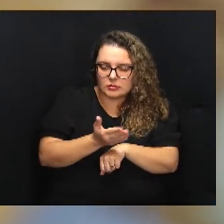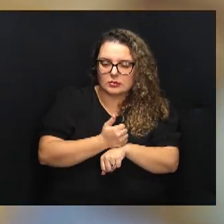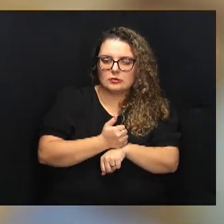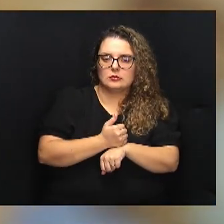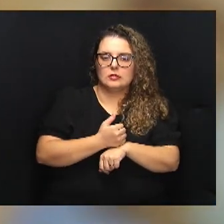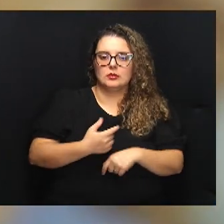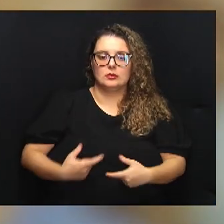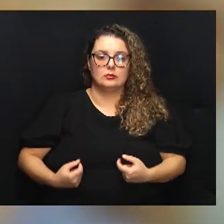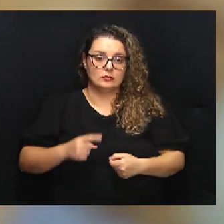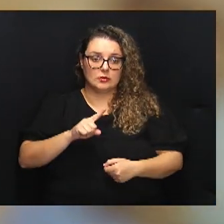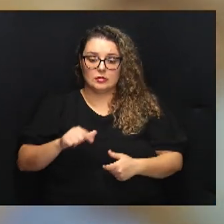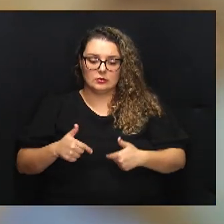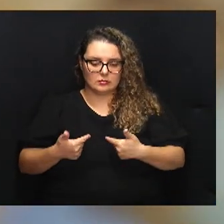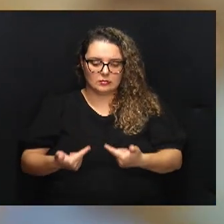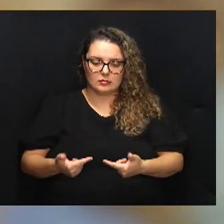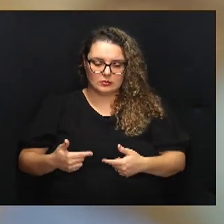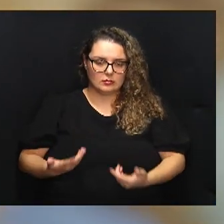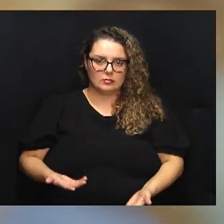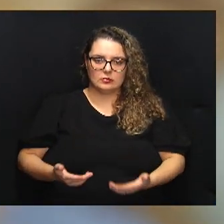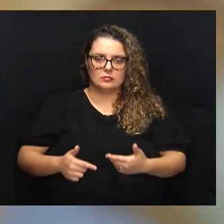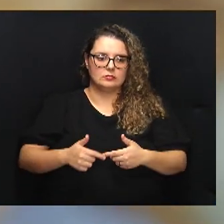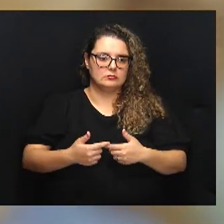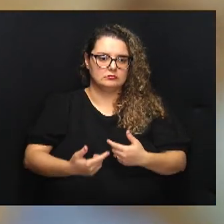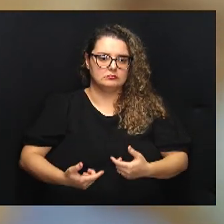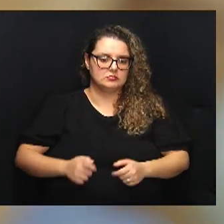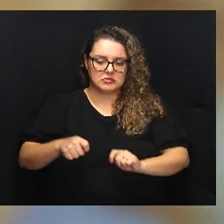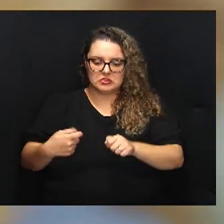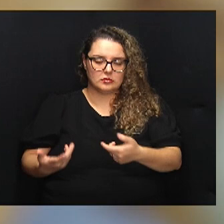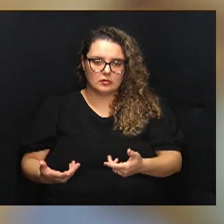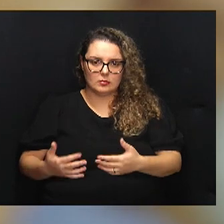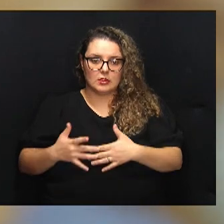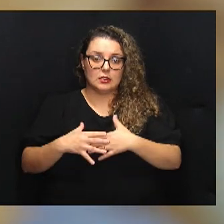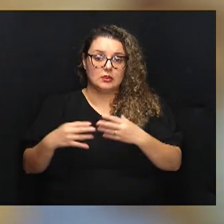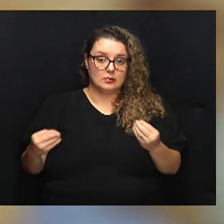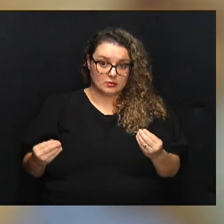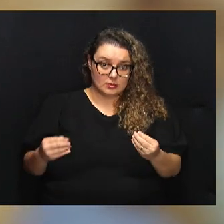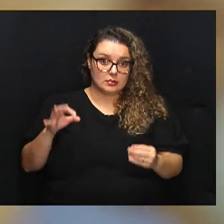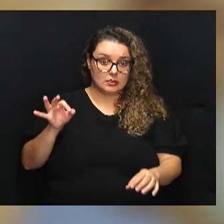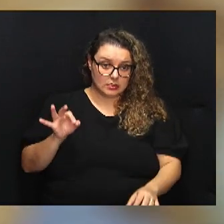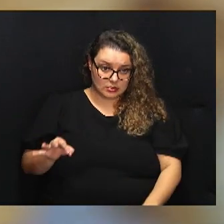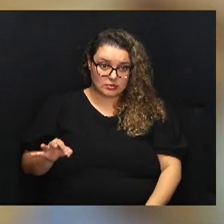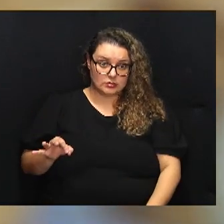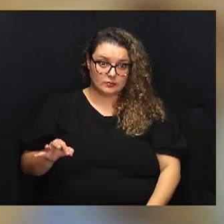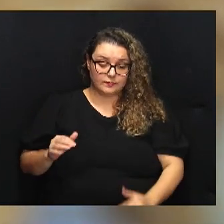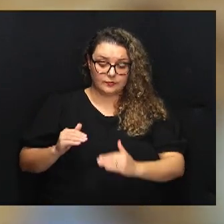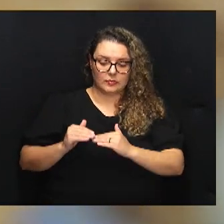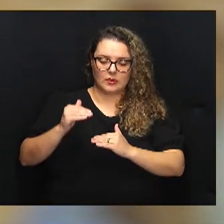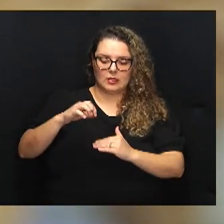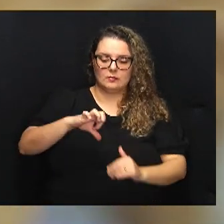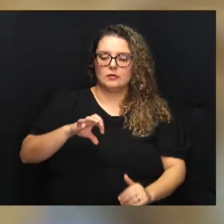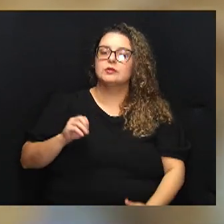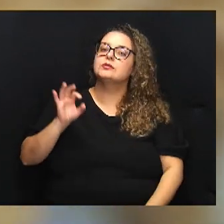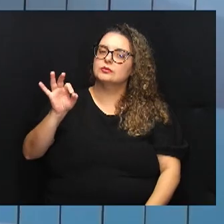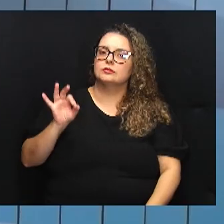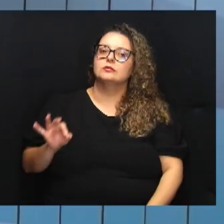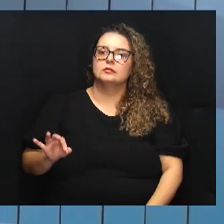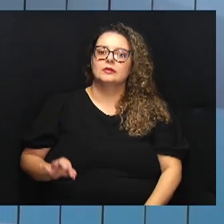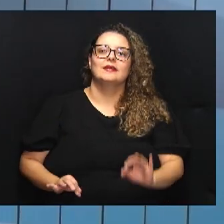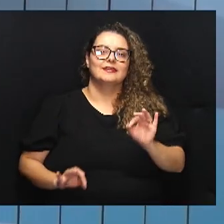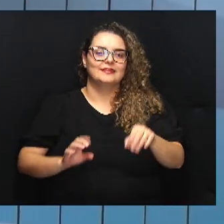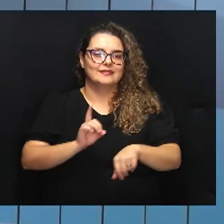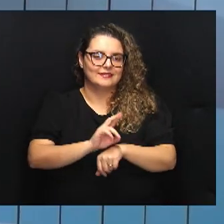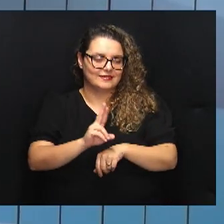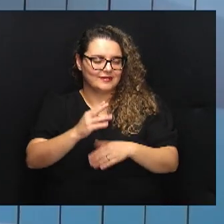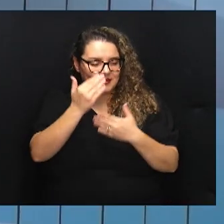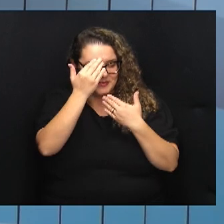não está trazendo sintomas, a chance de cura nessa situação é acima de 90%. Certo, então, doutor,